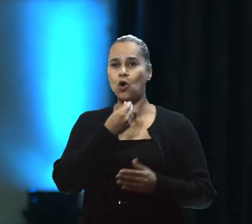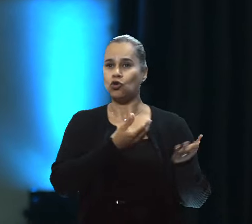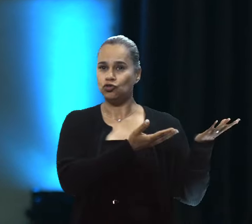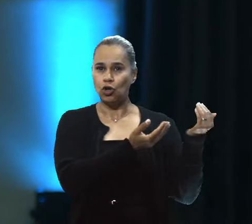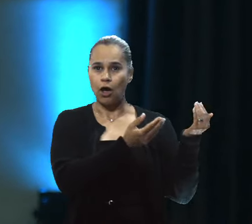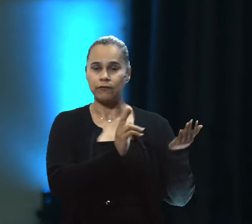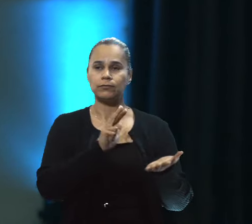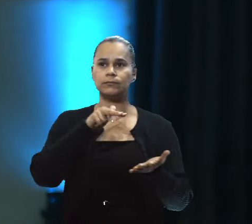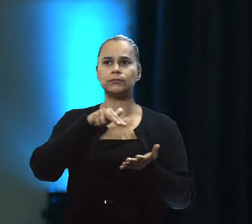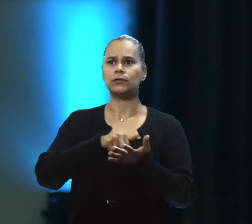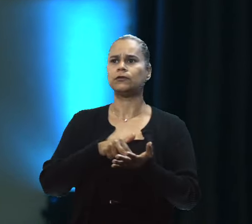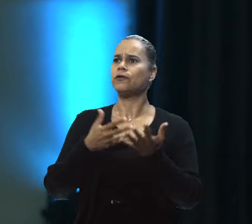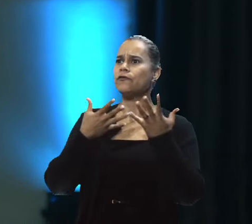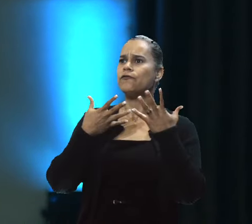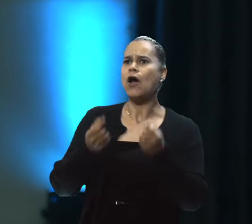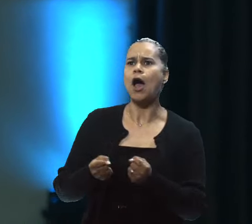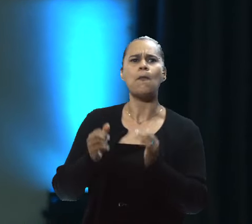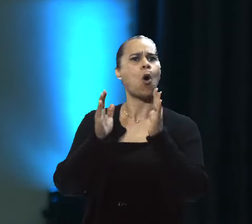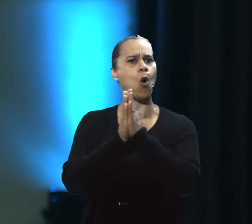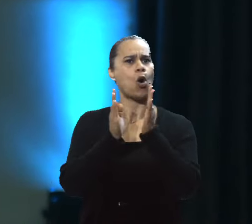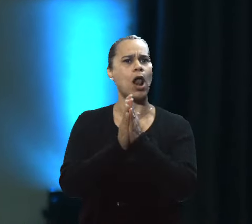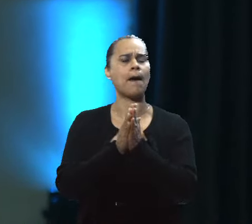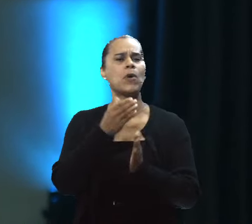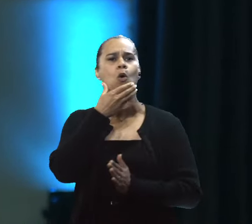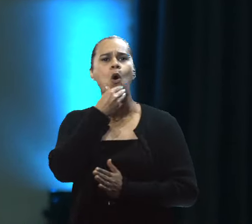pelo cara que deu o tiro também?